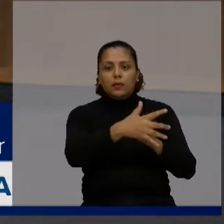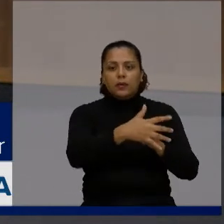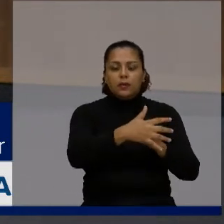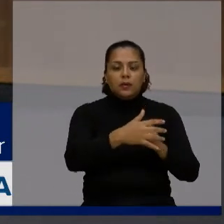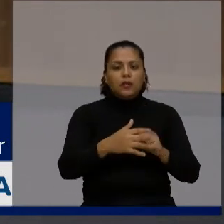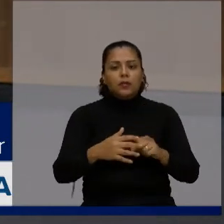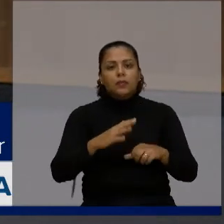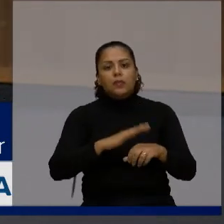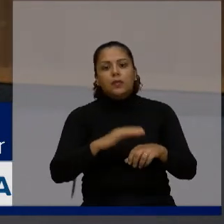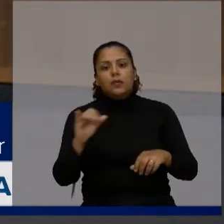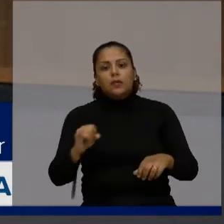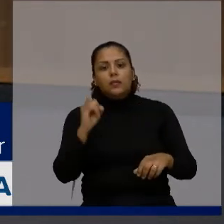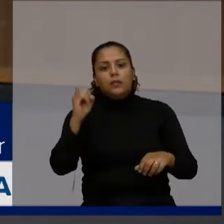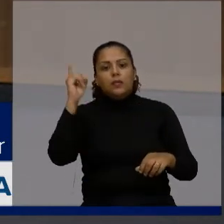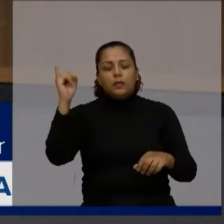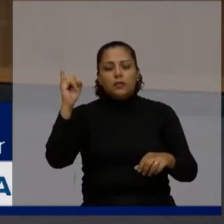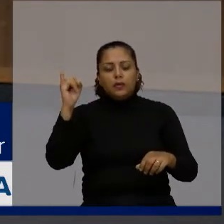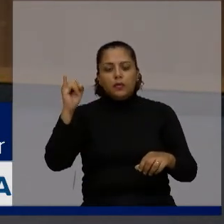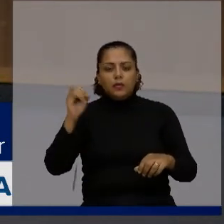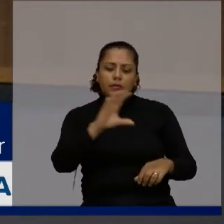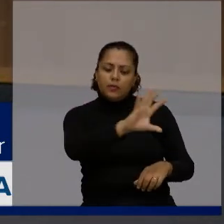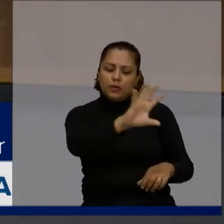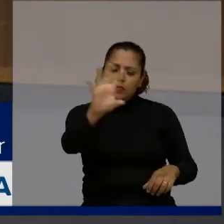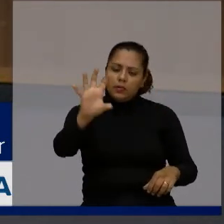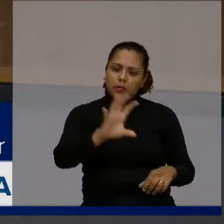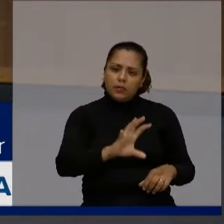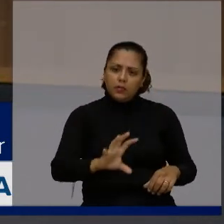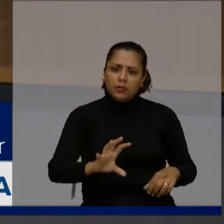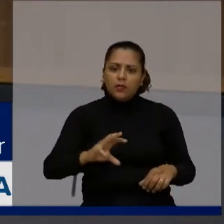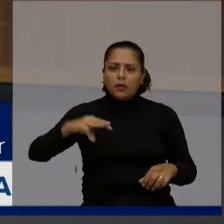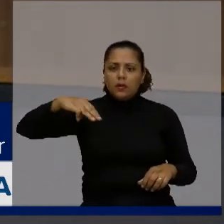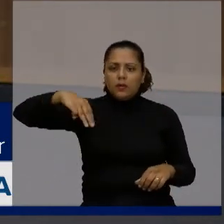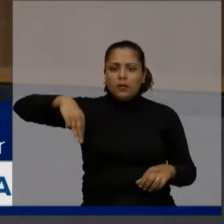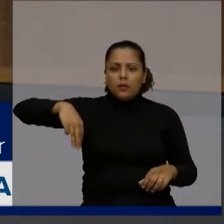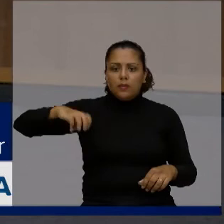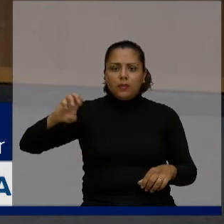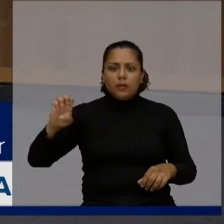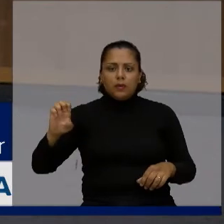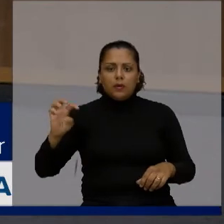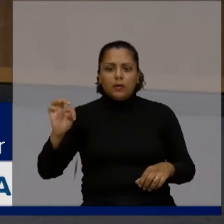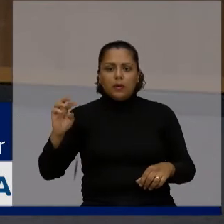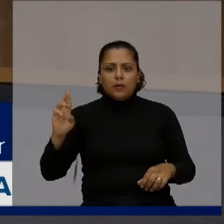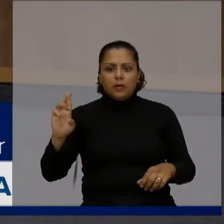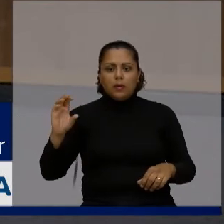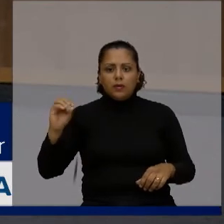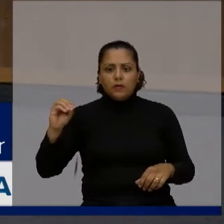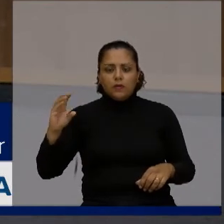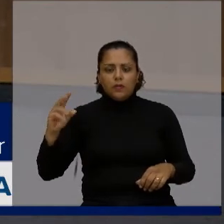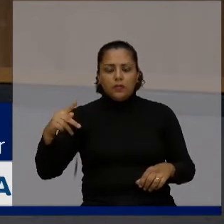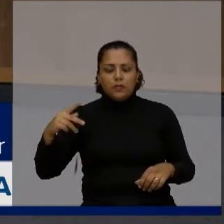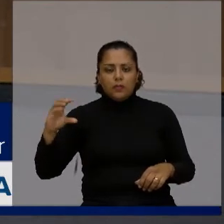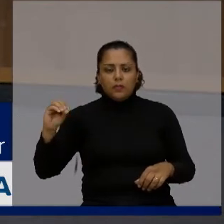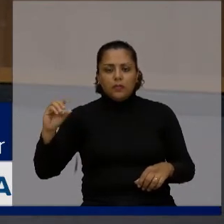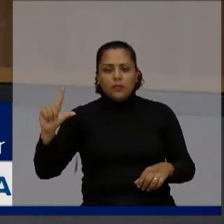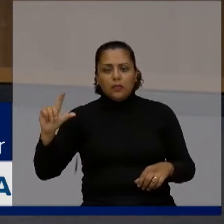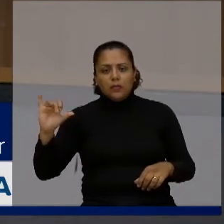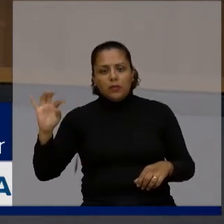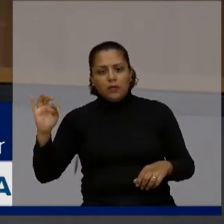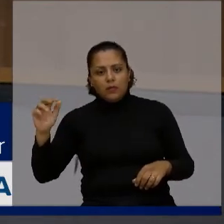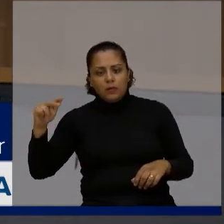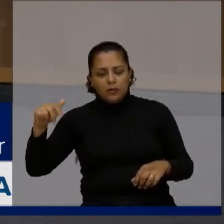principalmente na região metropolitana, todos os despejos. A publicação da lei é a defesa